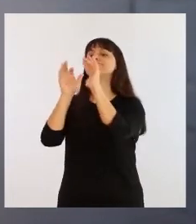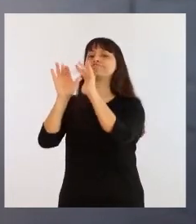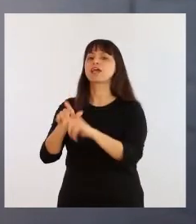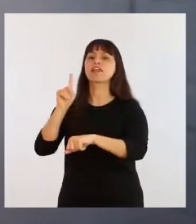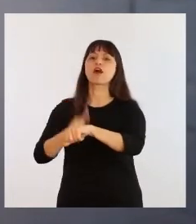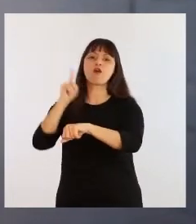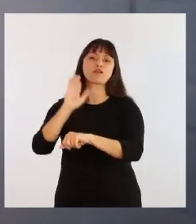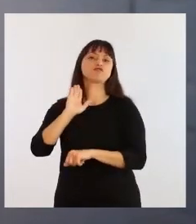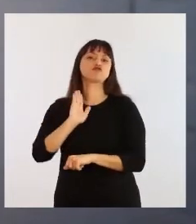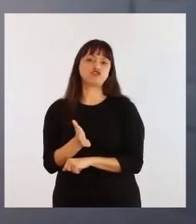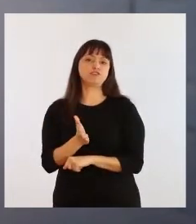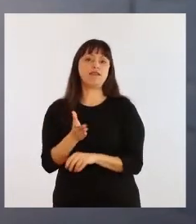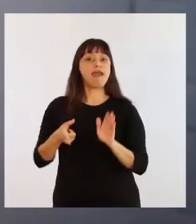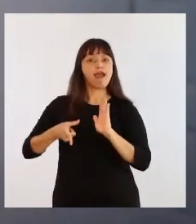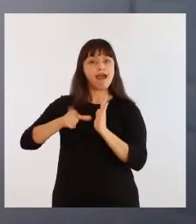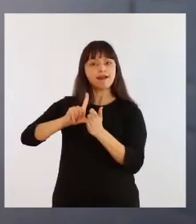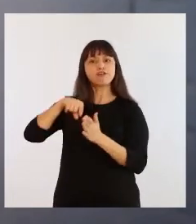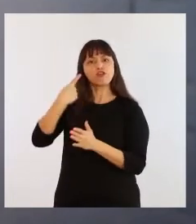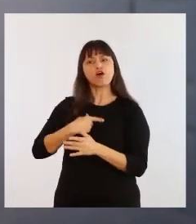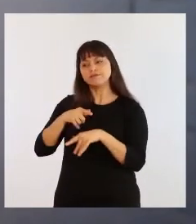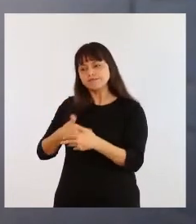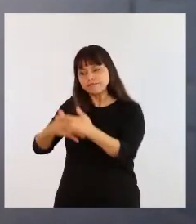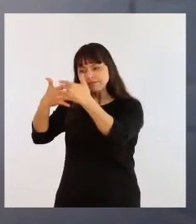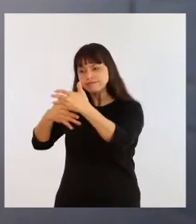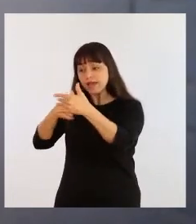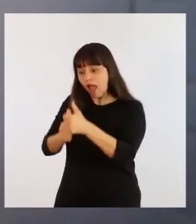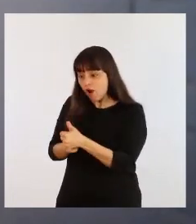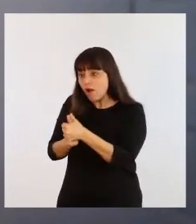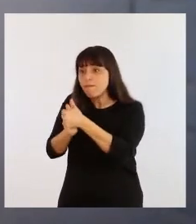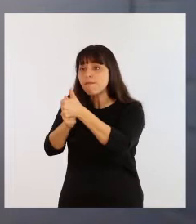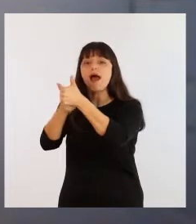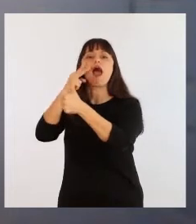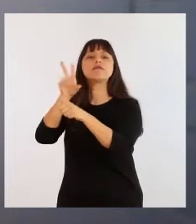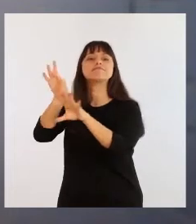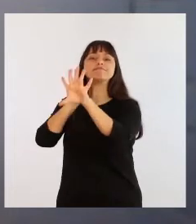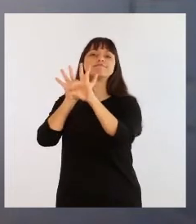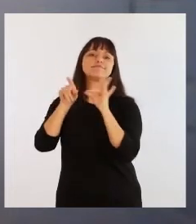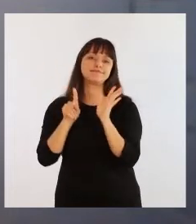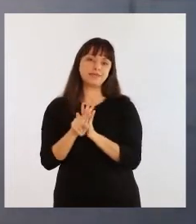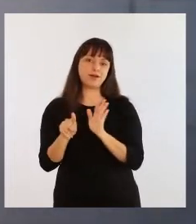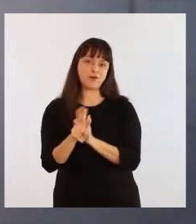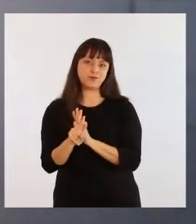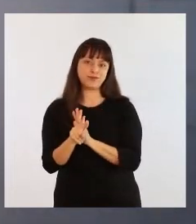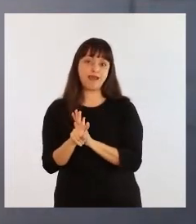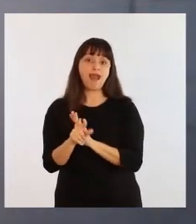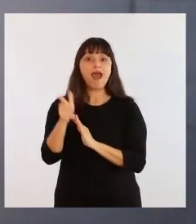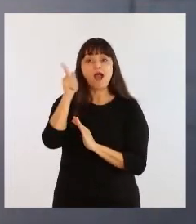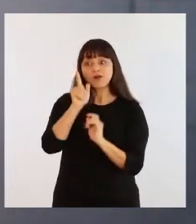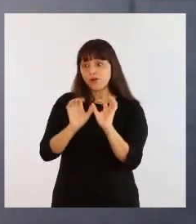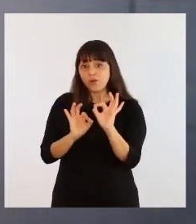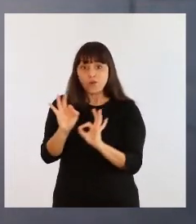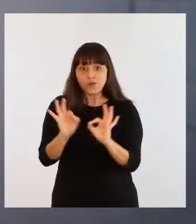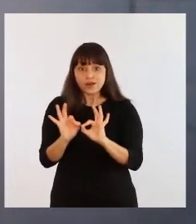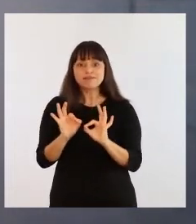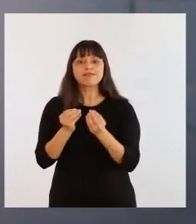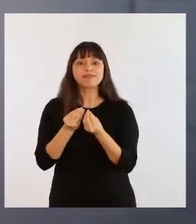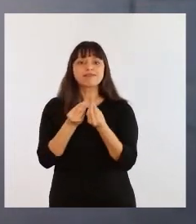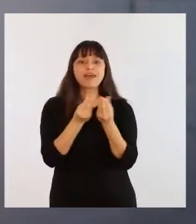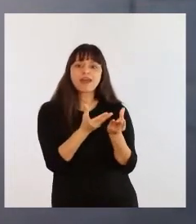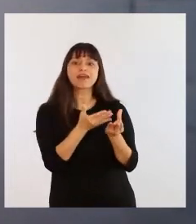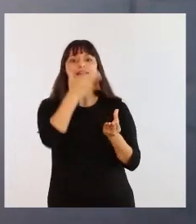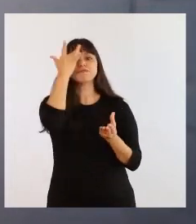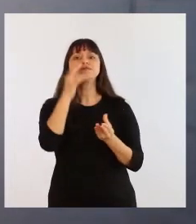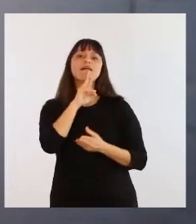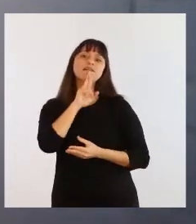possa organizar essas perguntas e garantir que a maior parte delas seja respondida, né? A gente